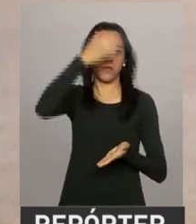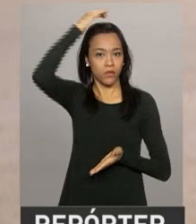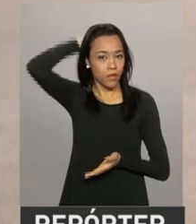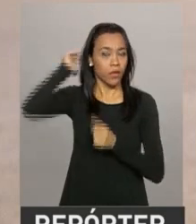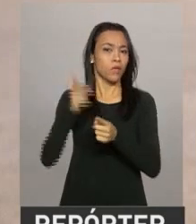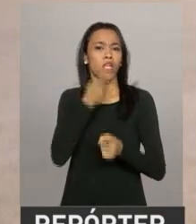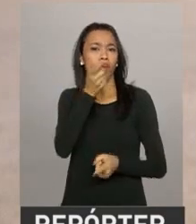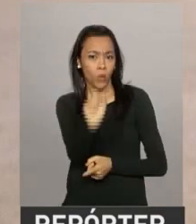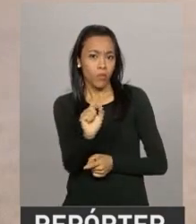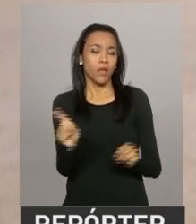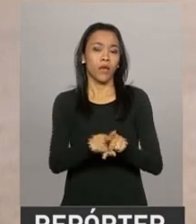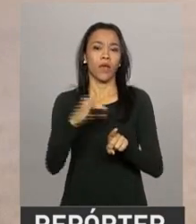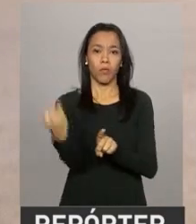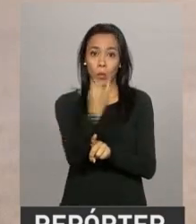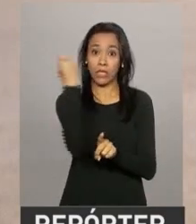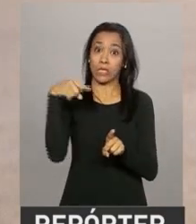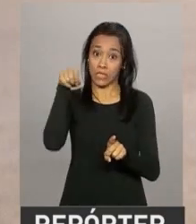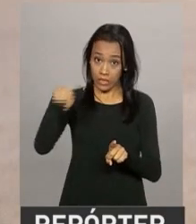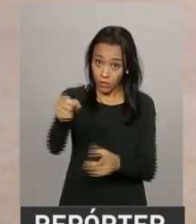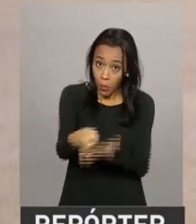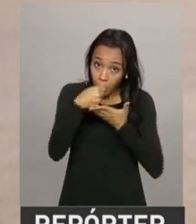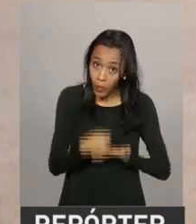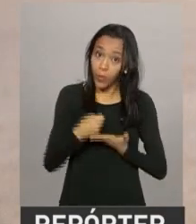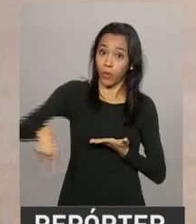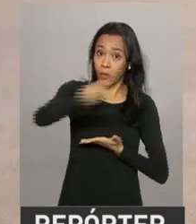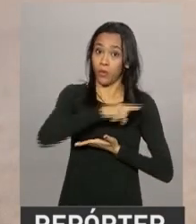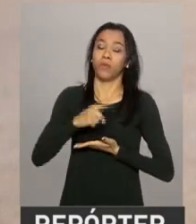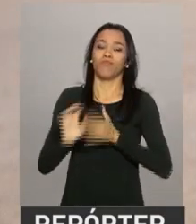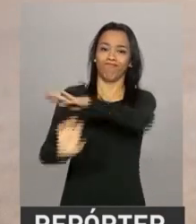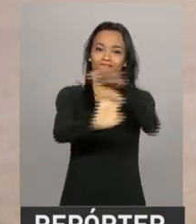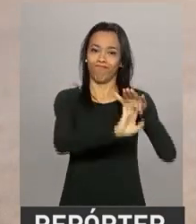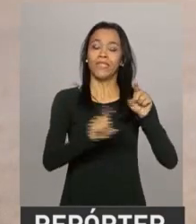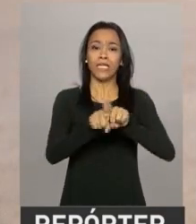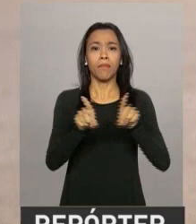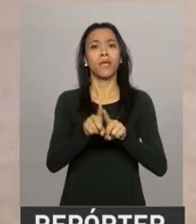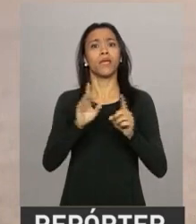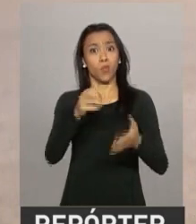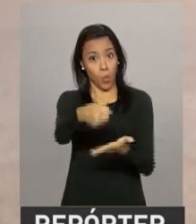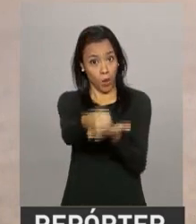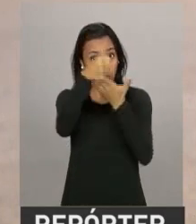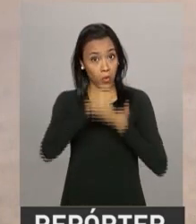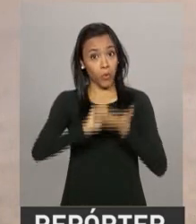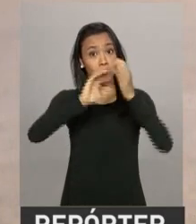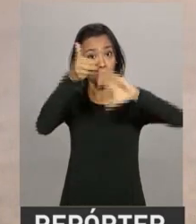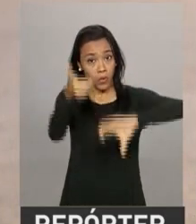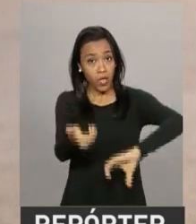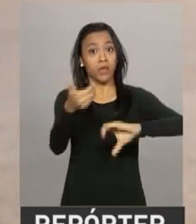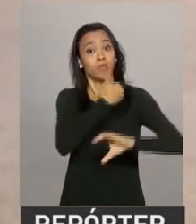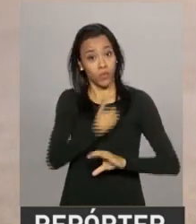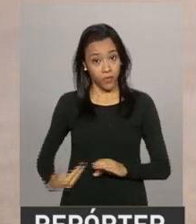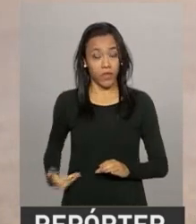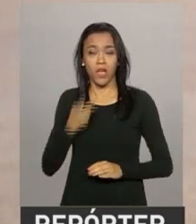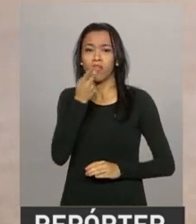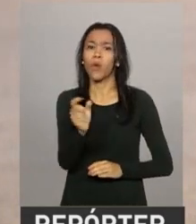Temer, destacou a importância desse apoio e ele falou também sobre a importância do apoio do Congresso para o governo.